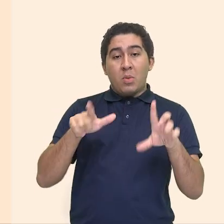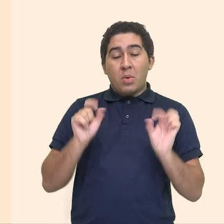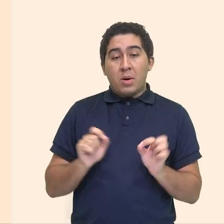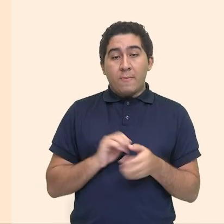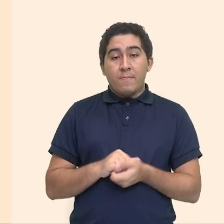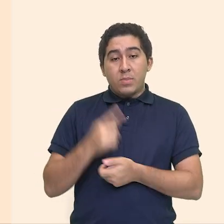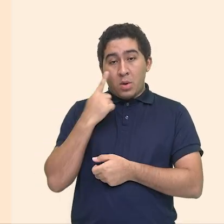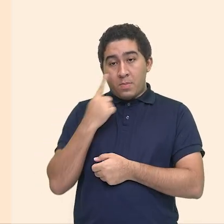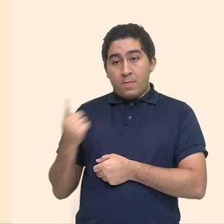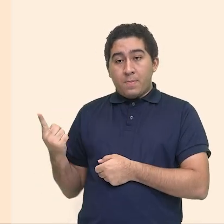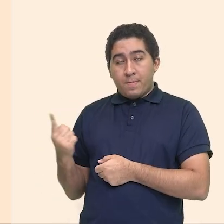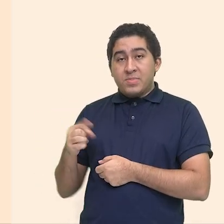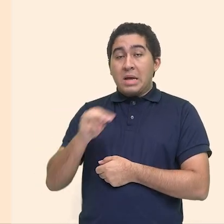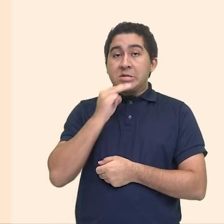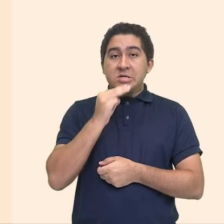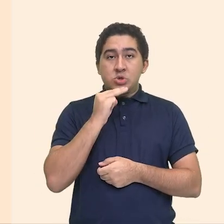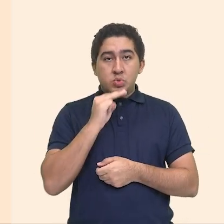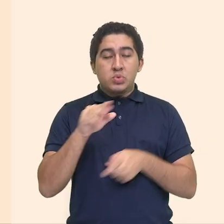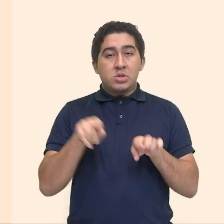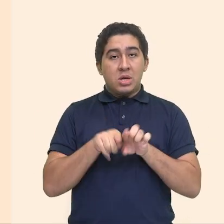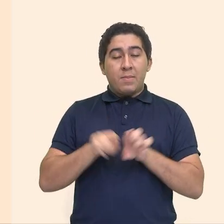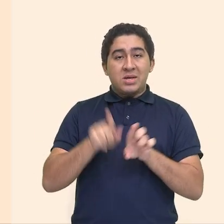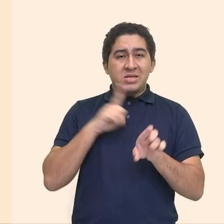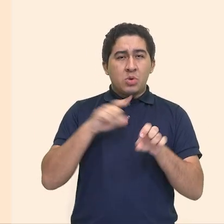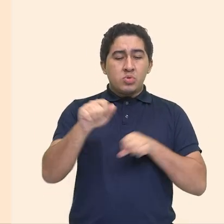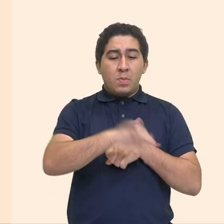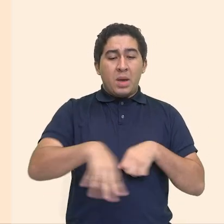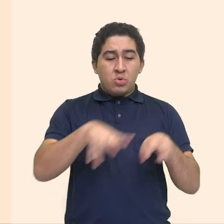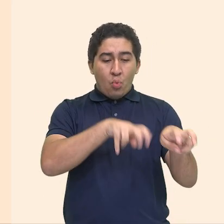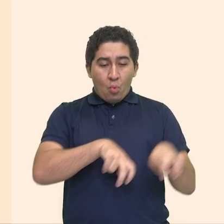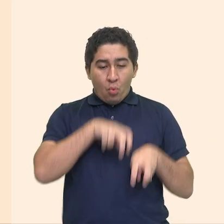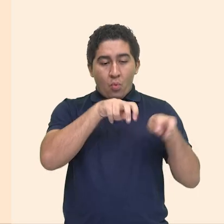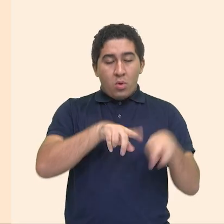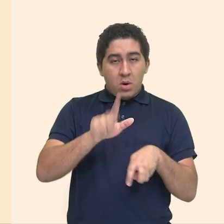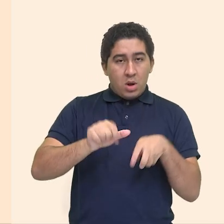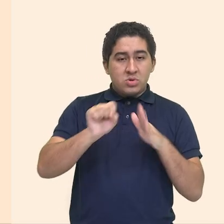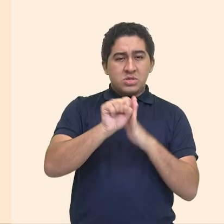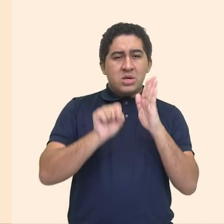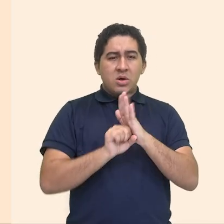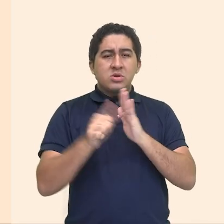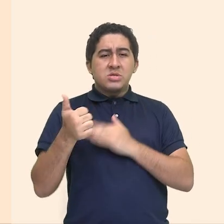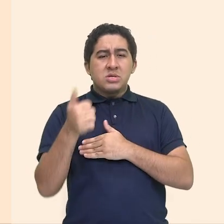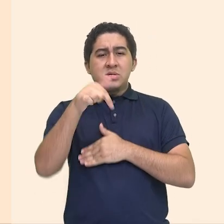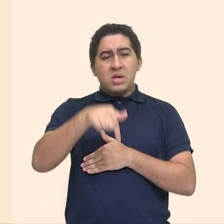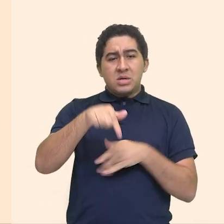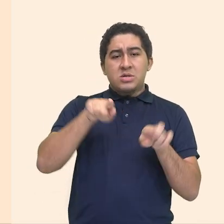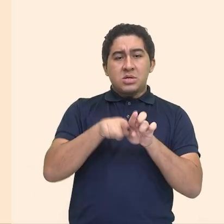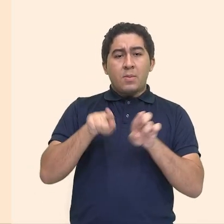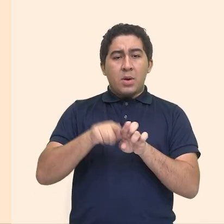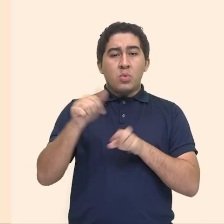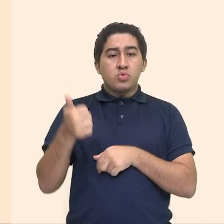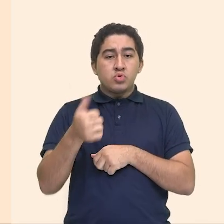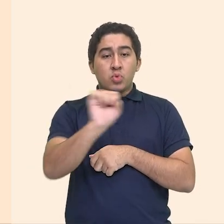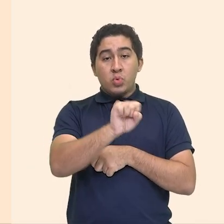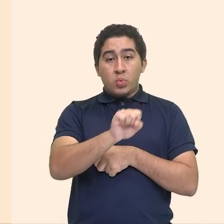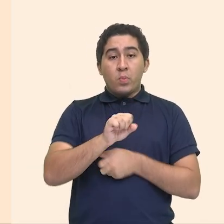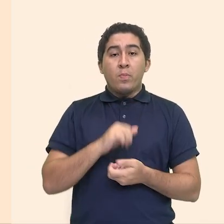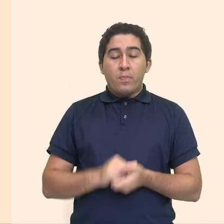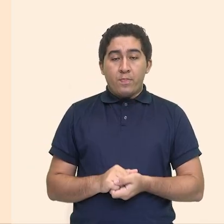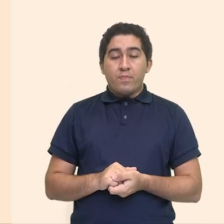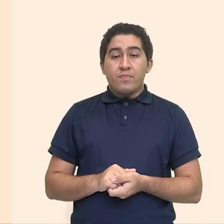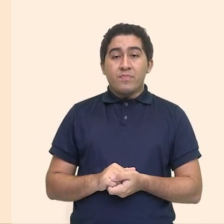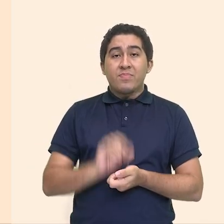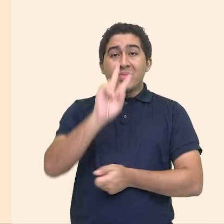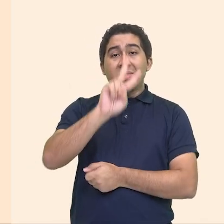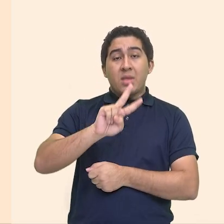ciclo da cana-de-açúcar, dos engenhos de açúcar, ali entre o século XVII e o século XVIII.